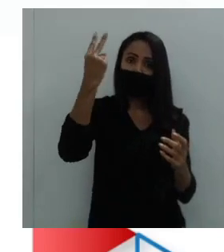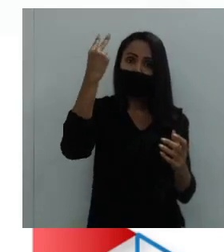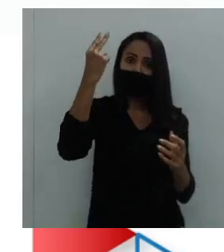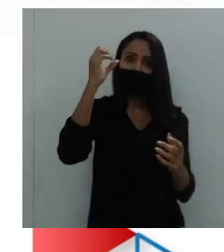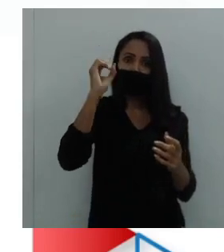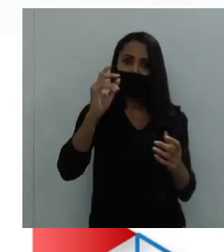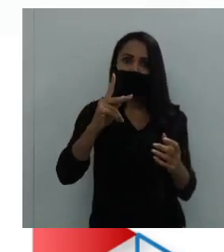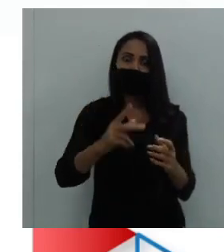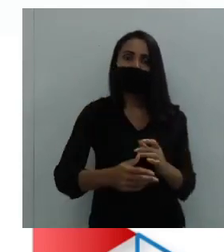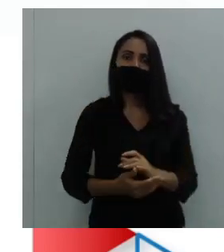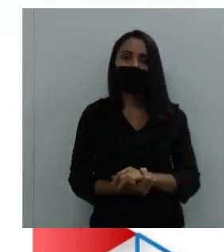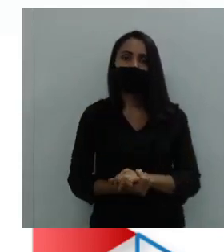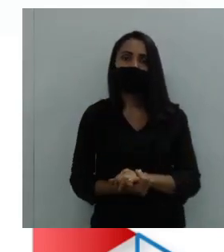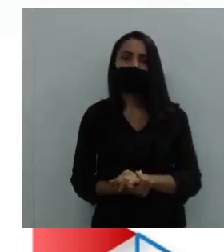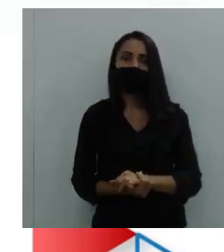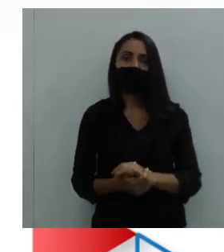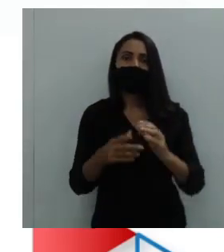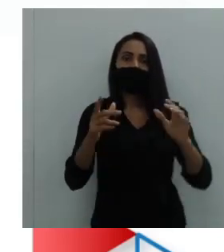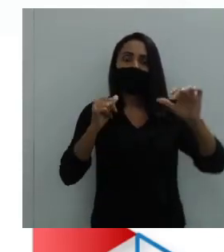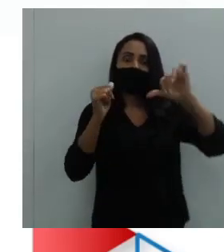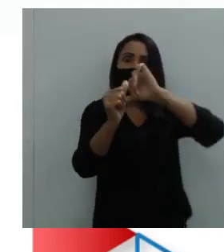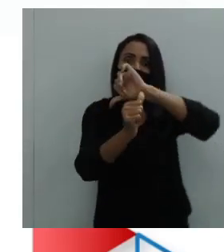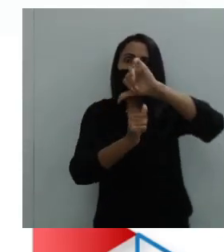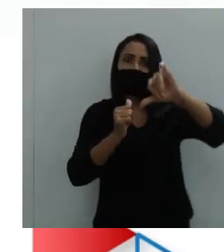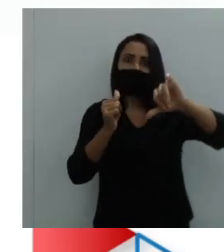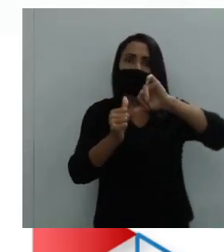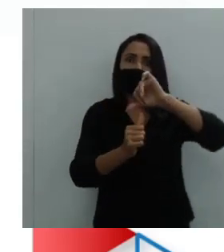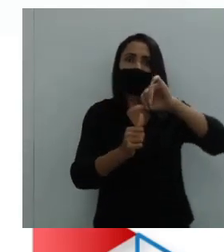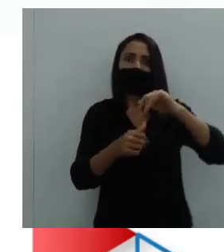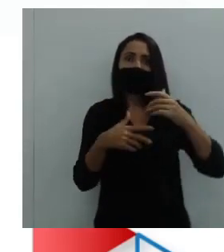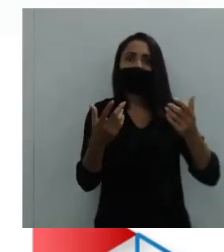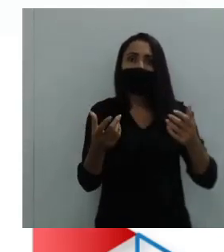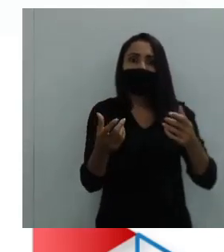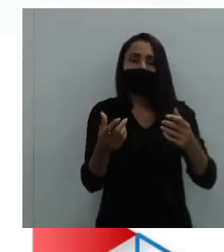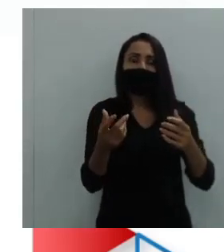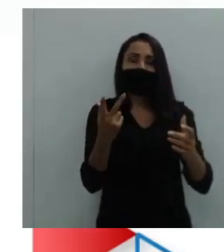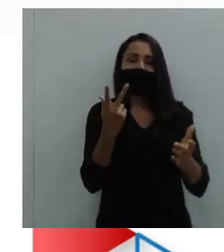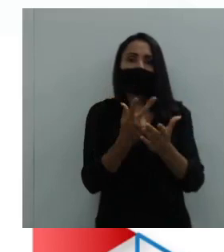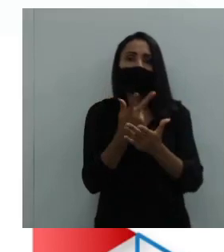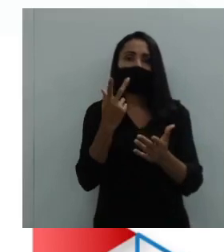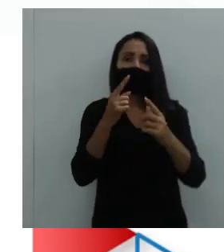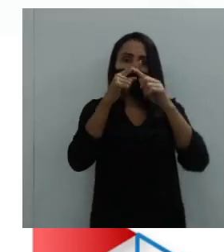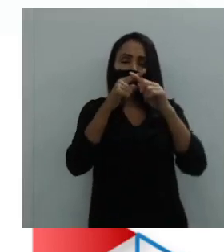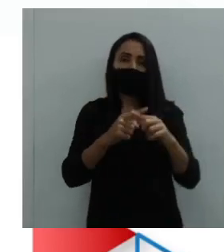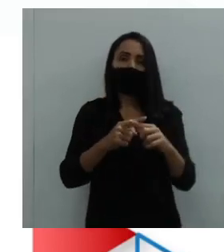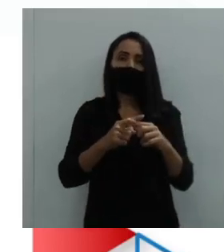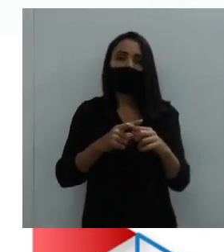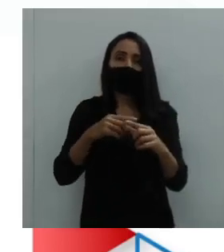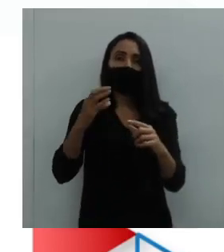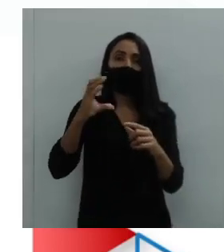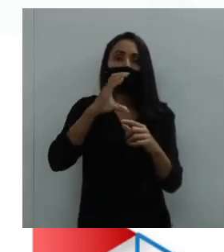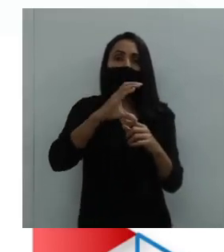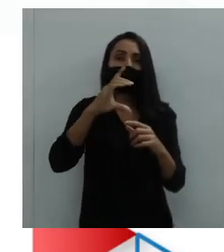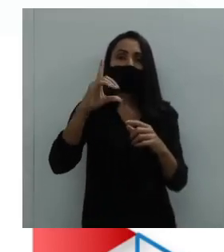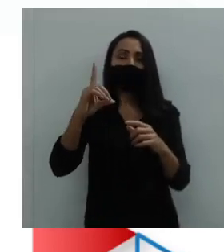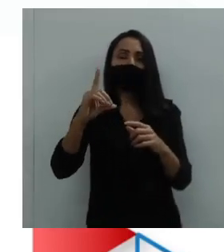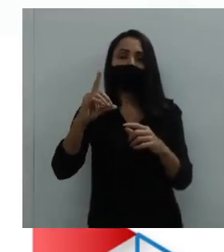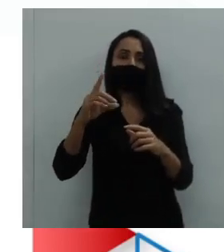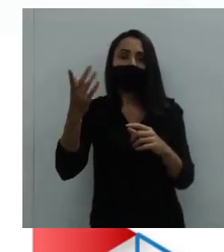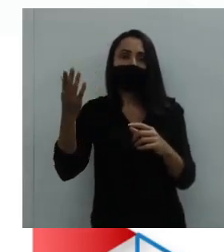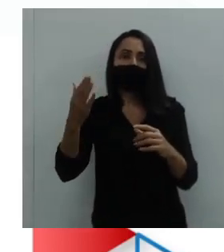ok? Vamos lá. A transformação por reflexão é obtida multiplicando apenas a coordenada do